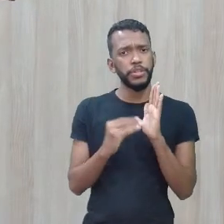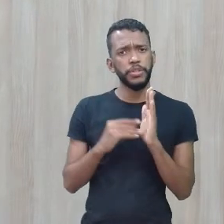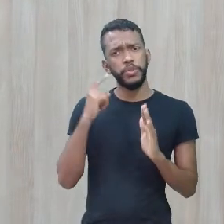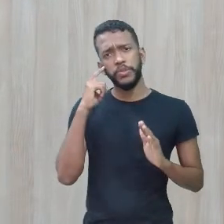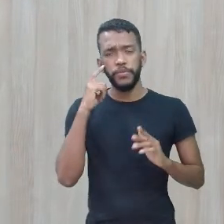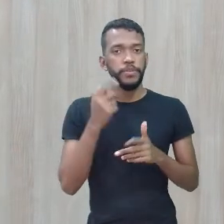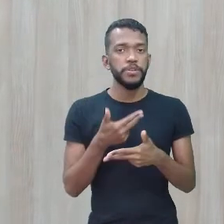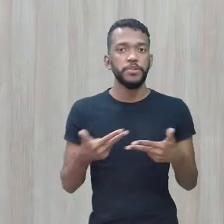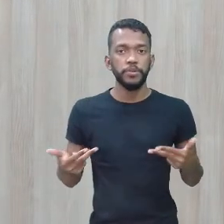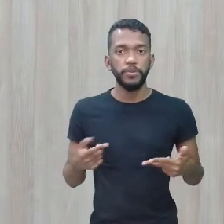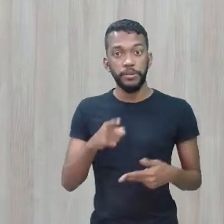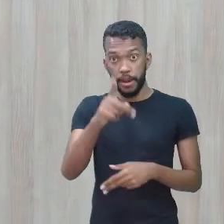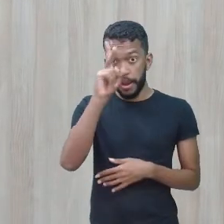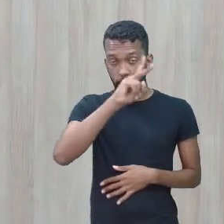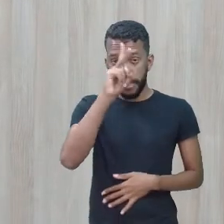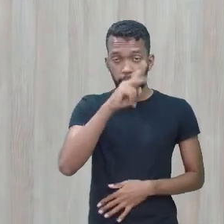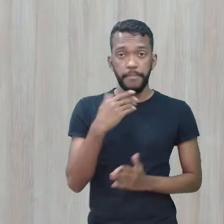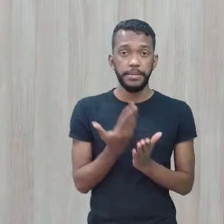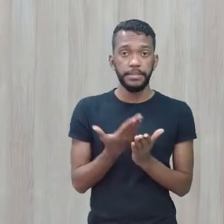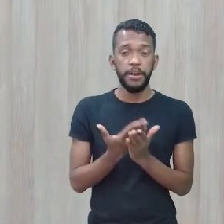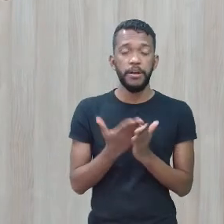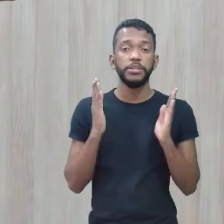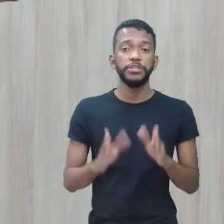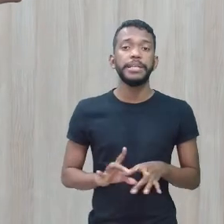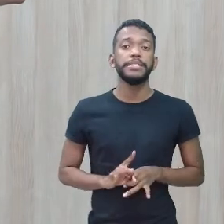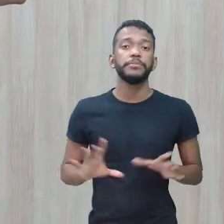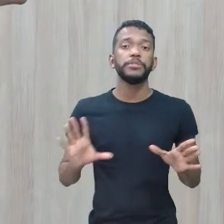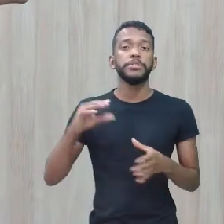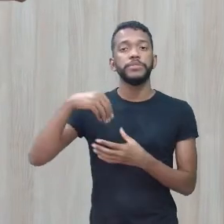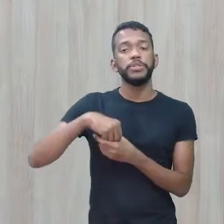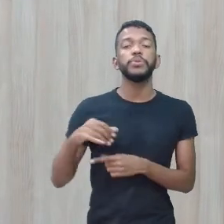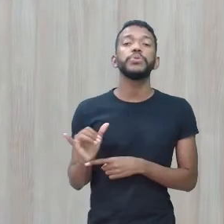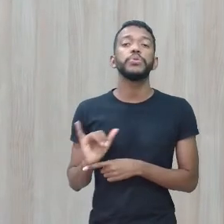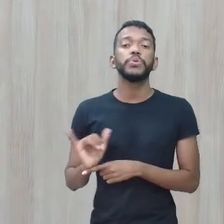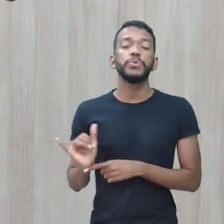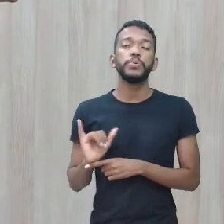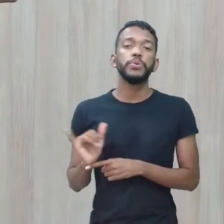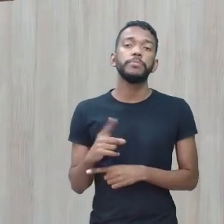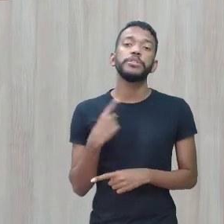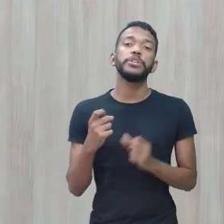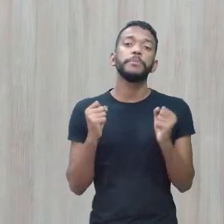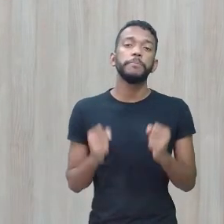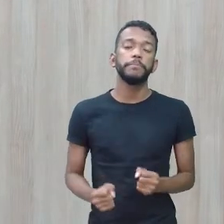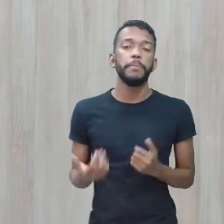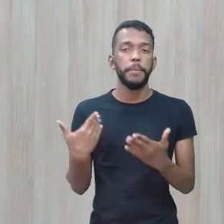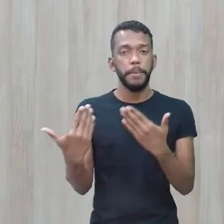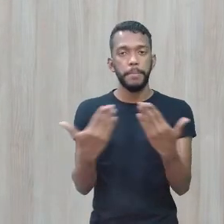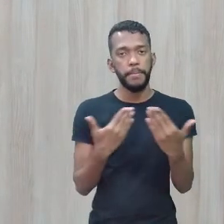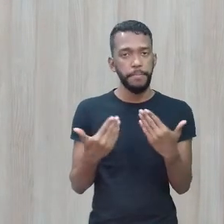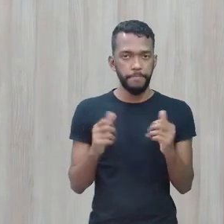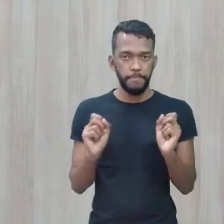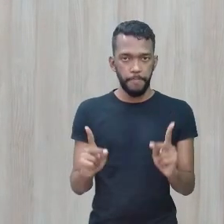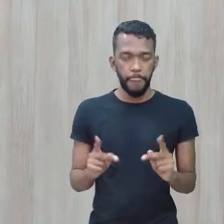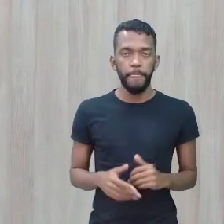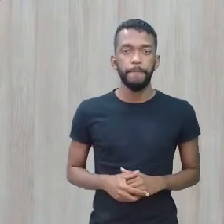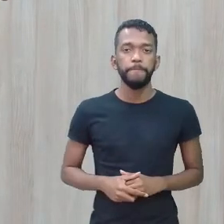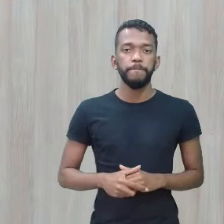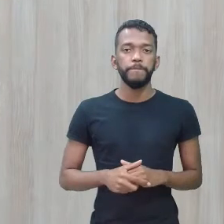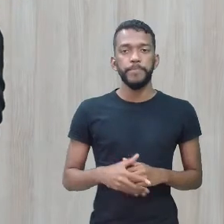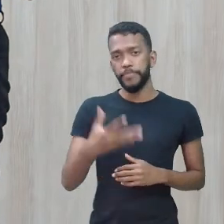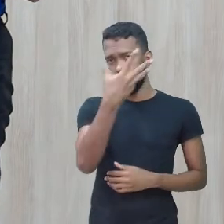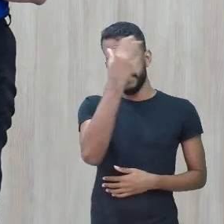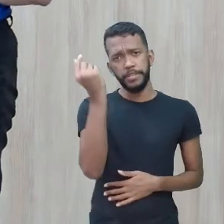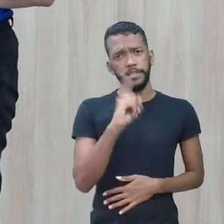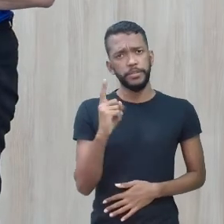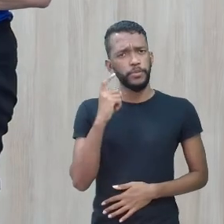dúvidas. Lembrem-se que essa aula está disponível no YouTube, podemos conversar lá, tá certo? Não esqueçam,